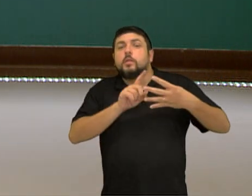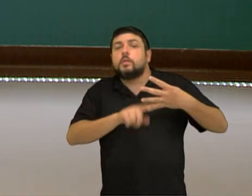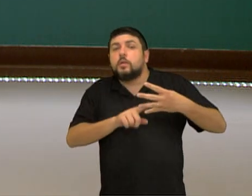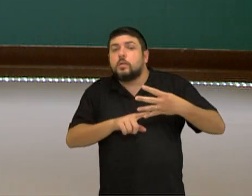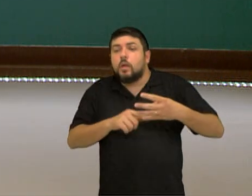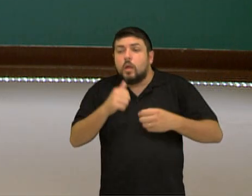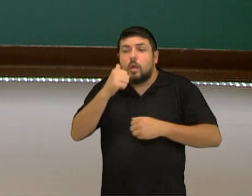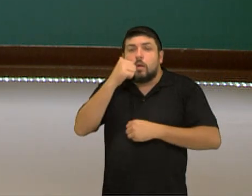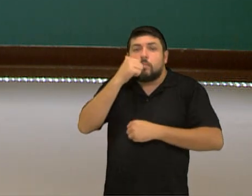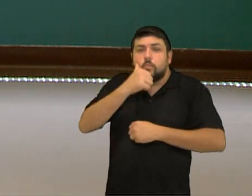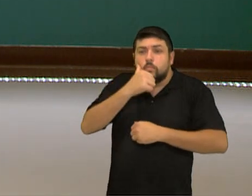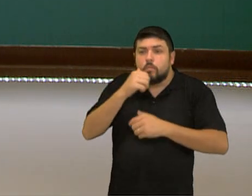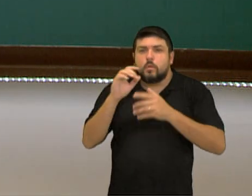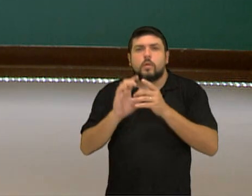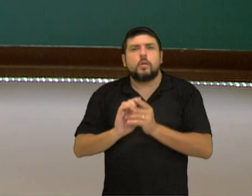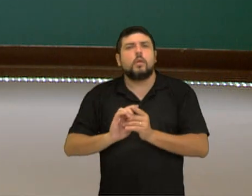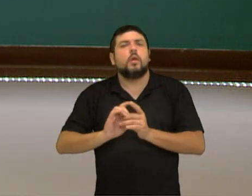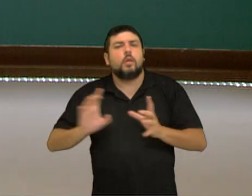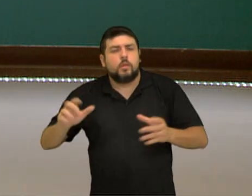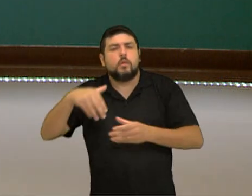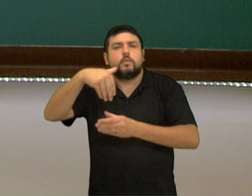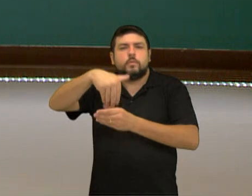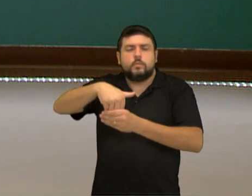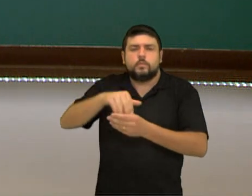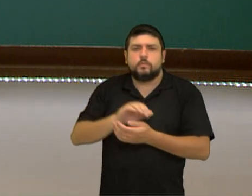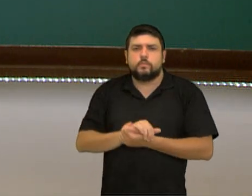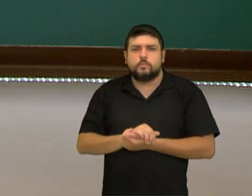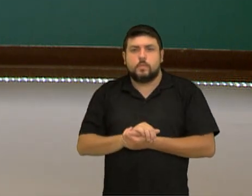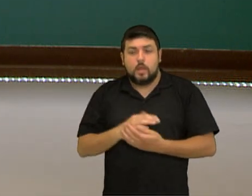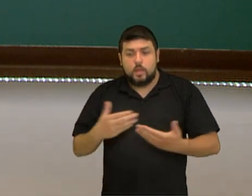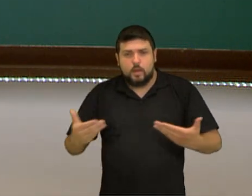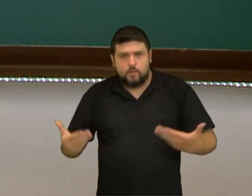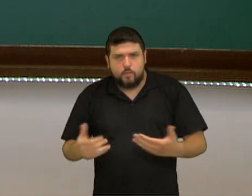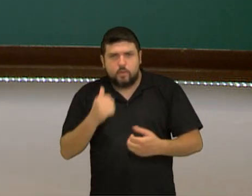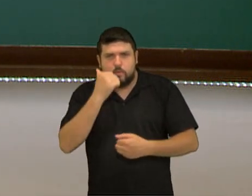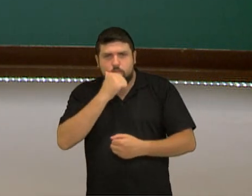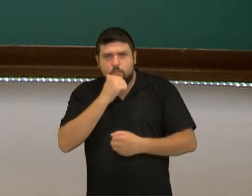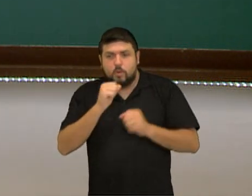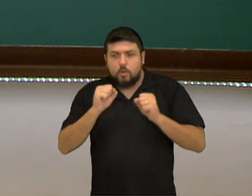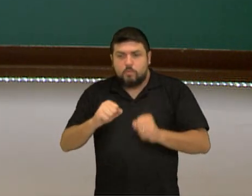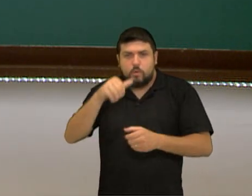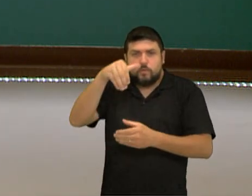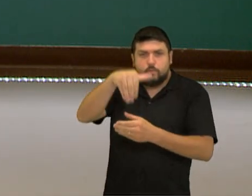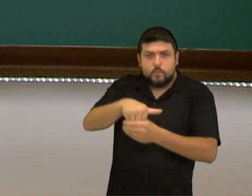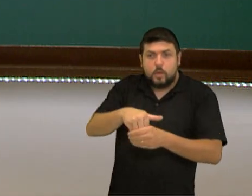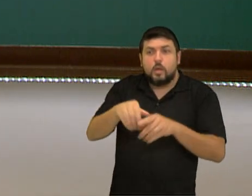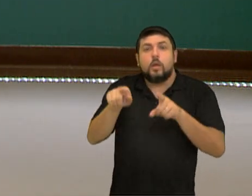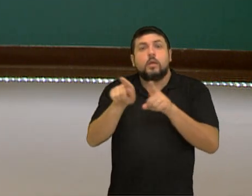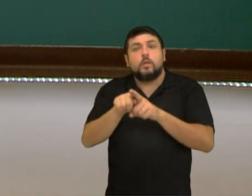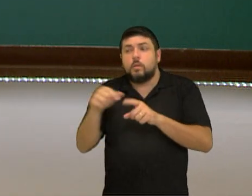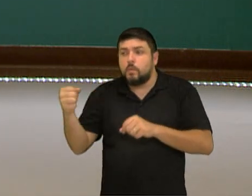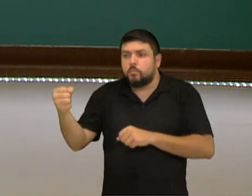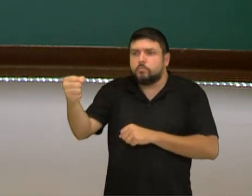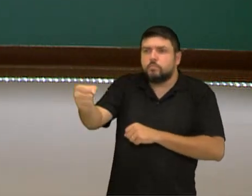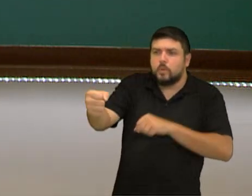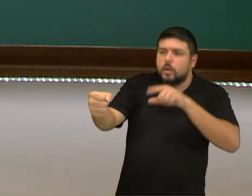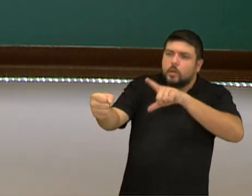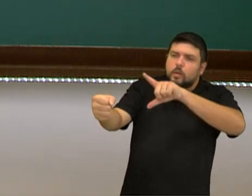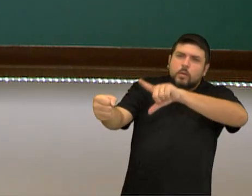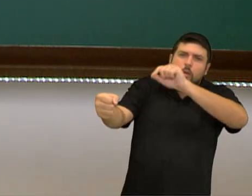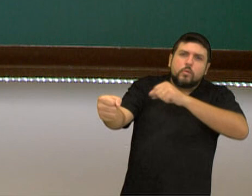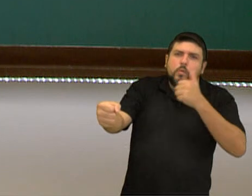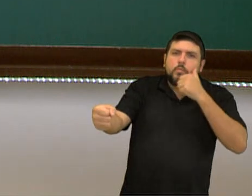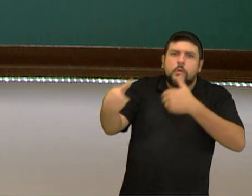das eleições, então voto feminino. As mulheres agora podiam votar e serem votadas por esse novo Código Eleitoral. E